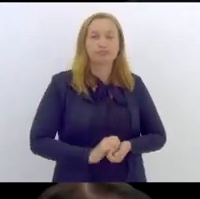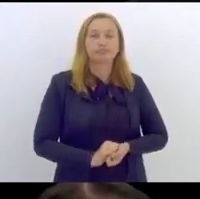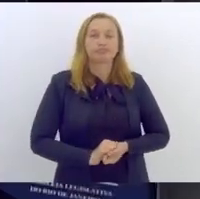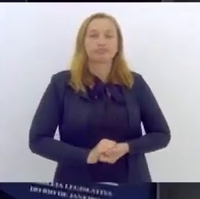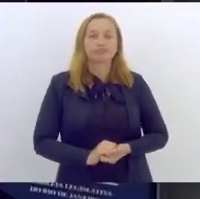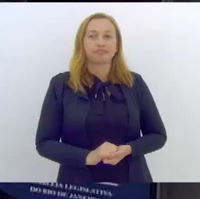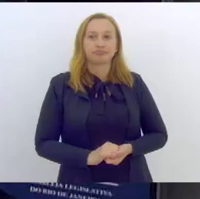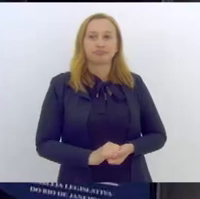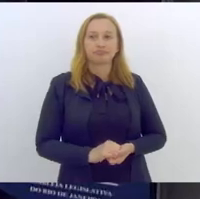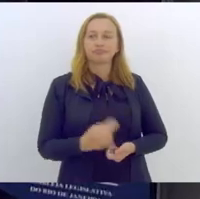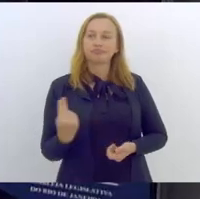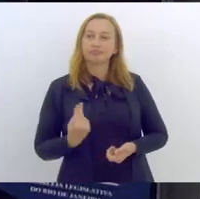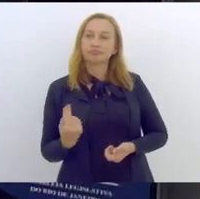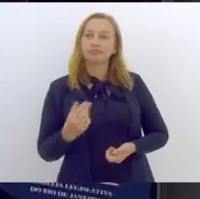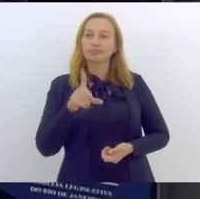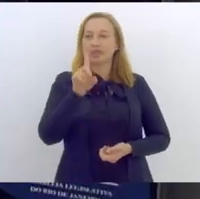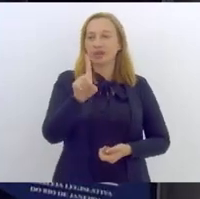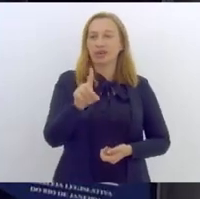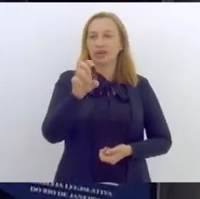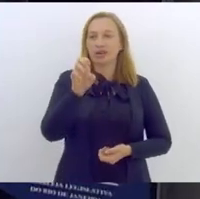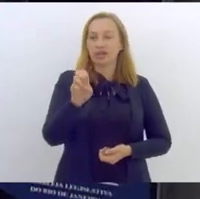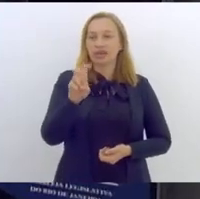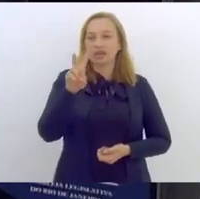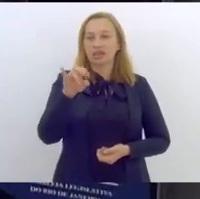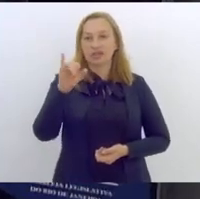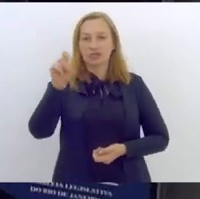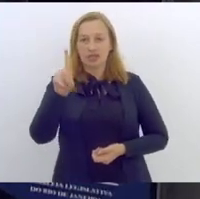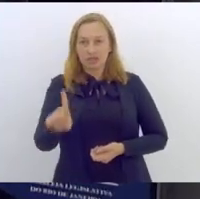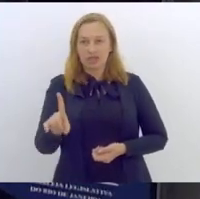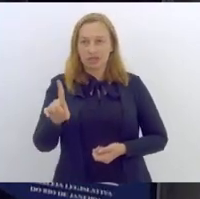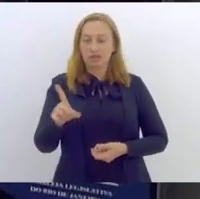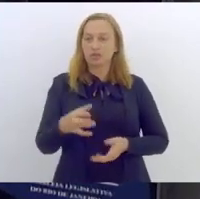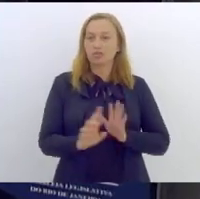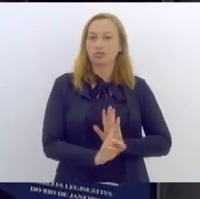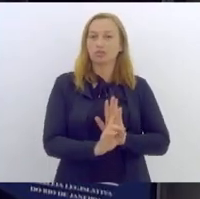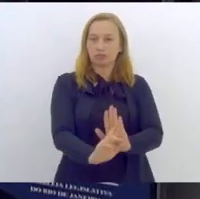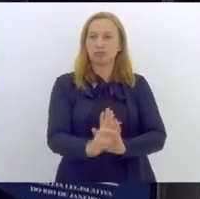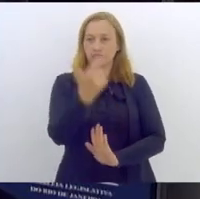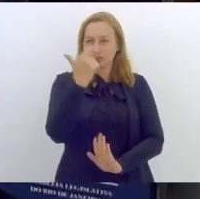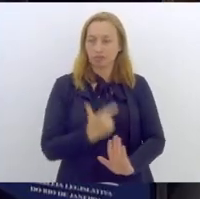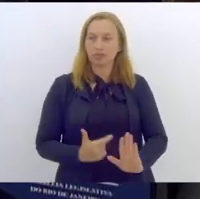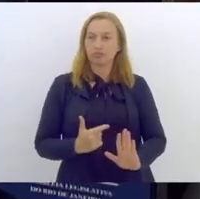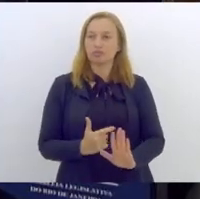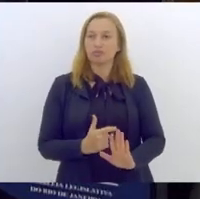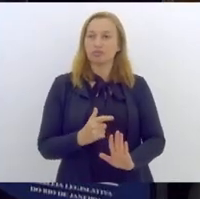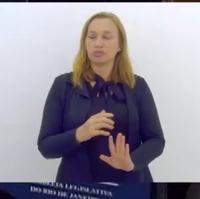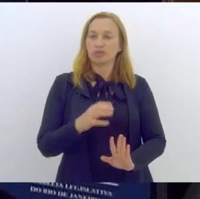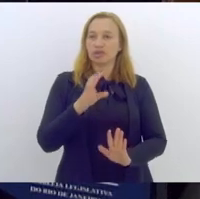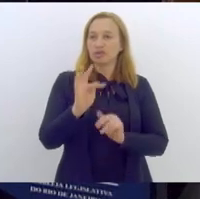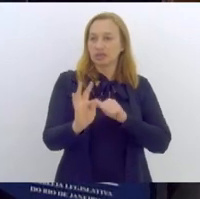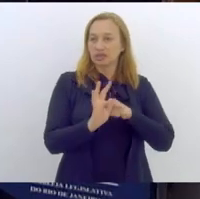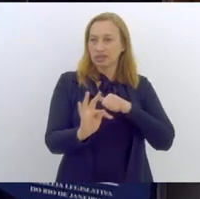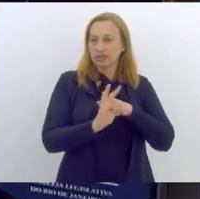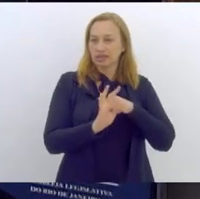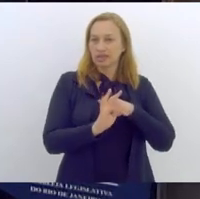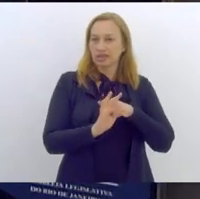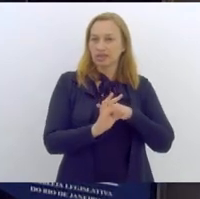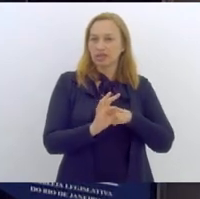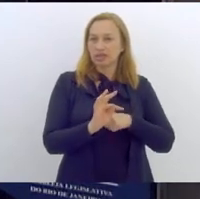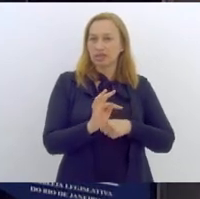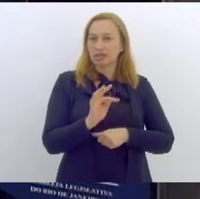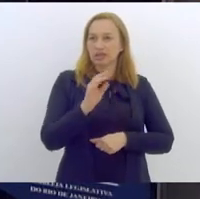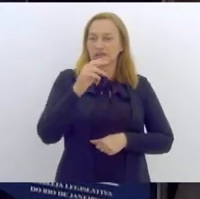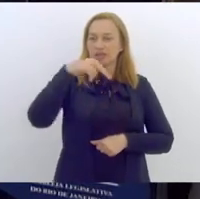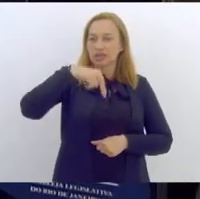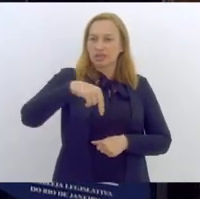meu nome é David 14 Eu Sou representante dos cargos de técnico de necropsia e auxiliar de